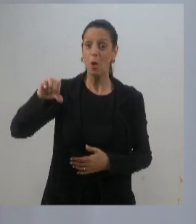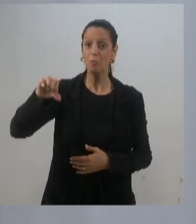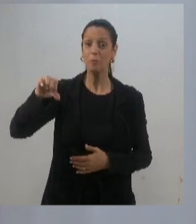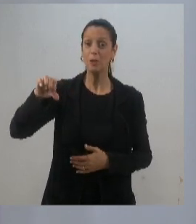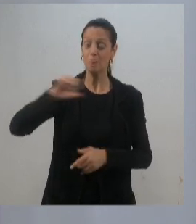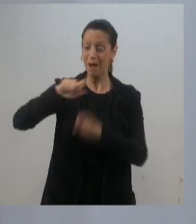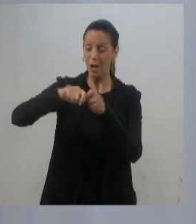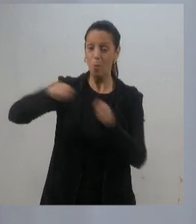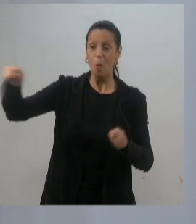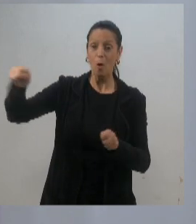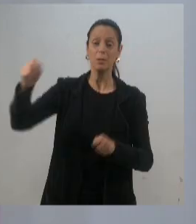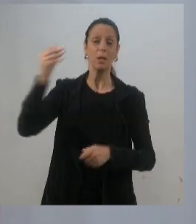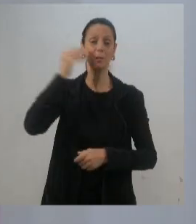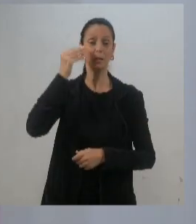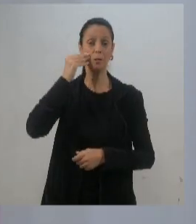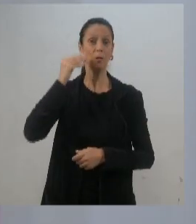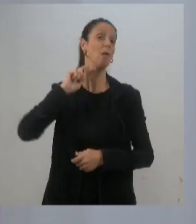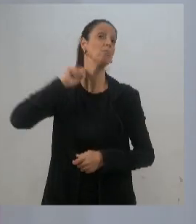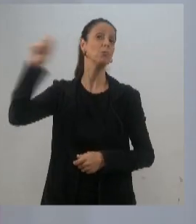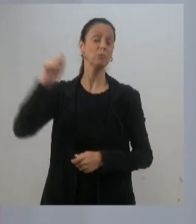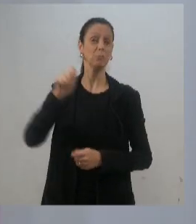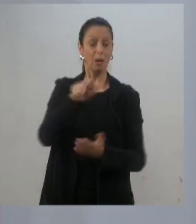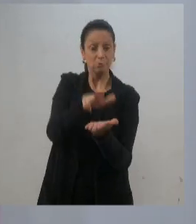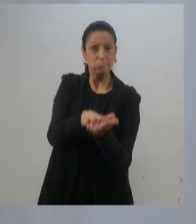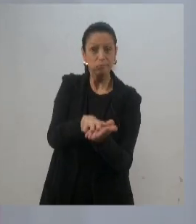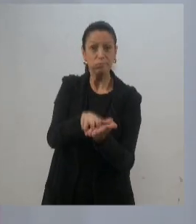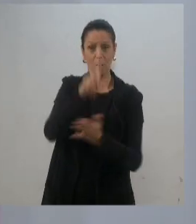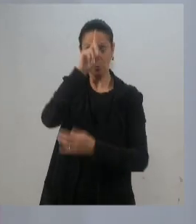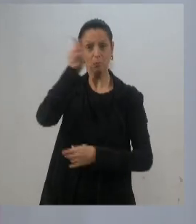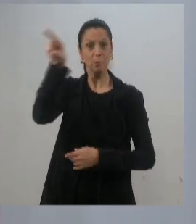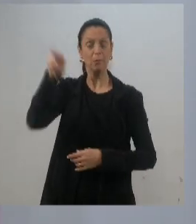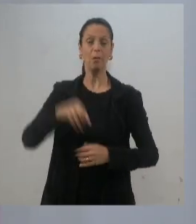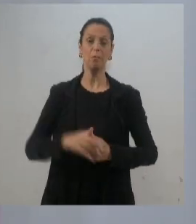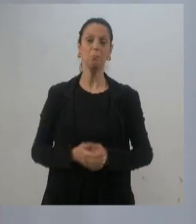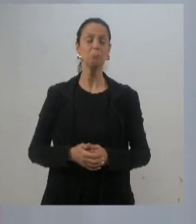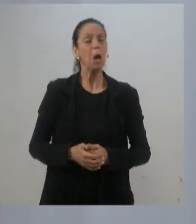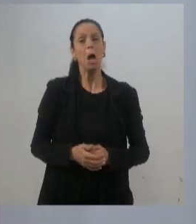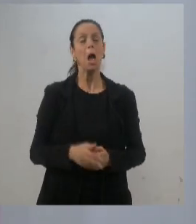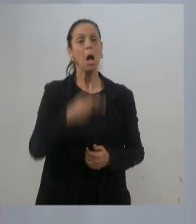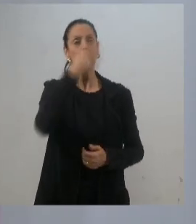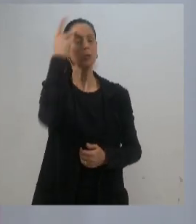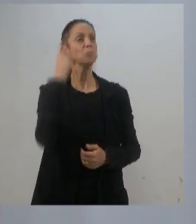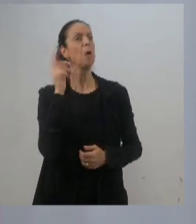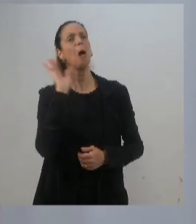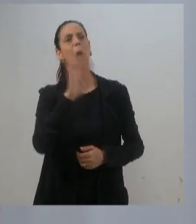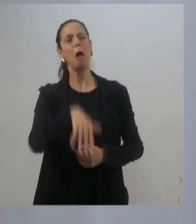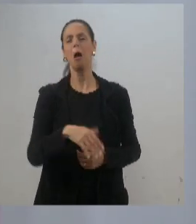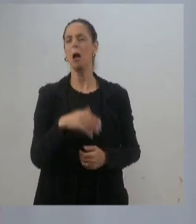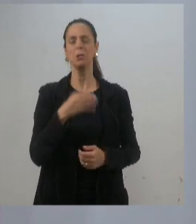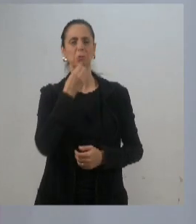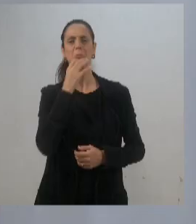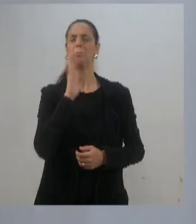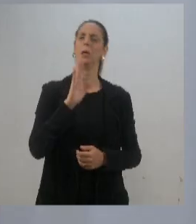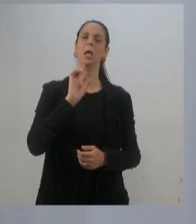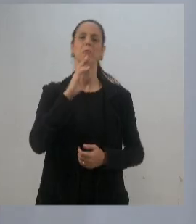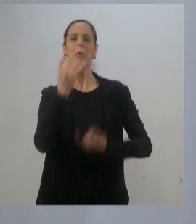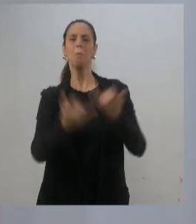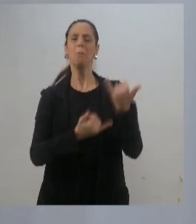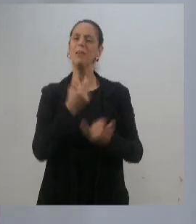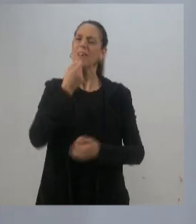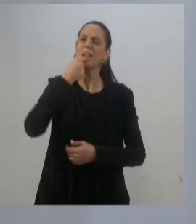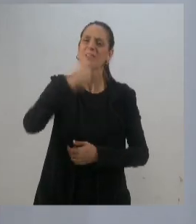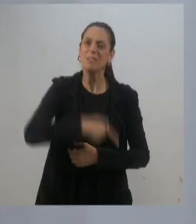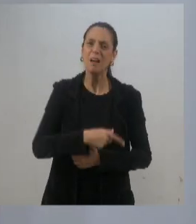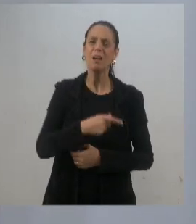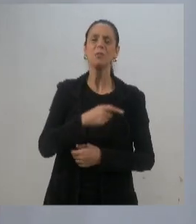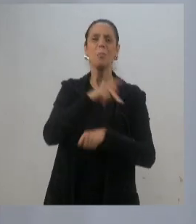que está internada, e daí assim, né, tudo bem, É só uma brincadeira. Engraçado que tem coisa dos